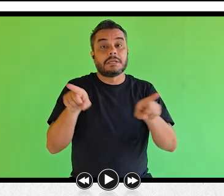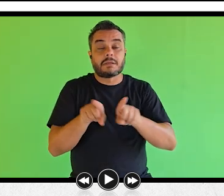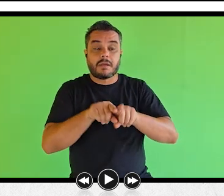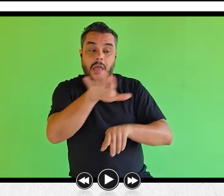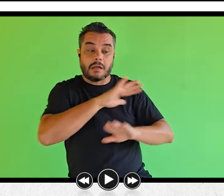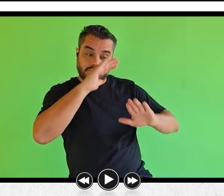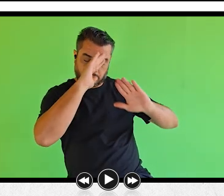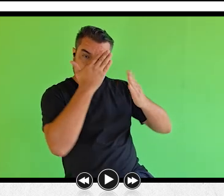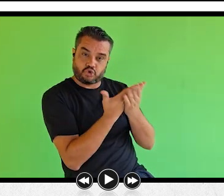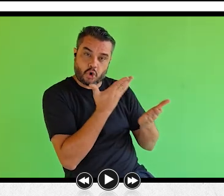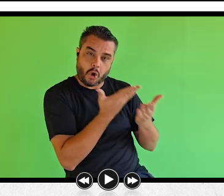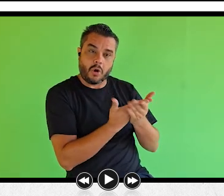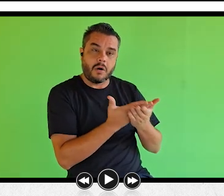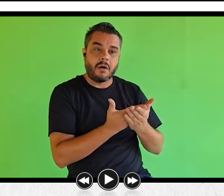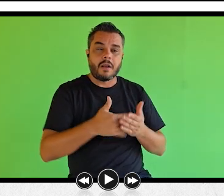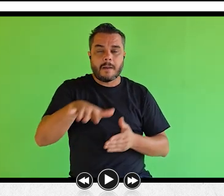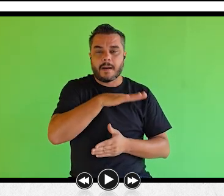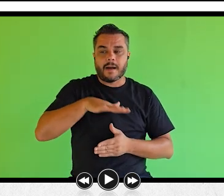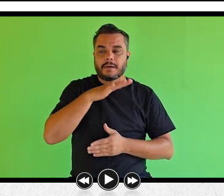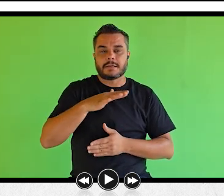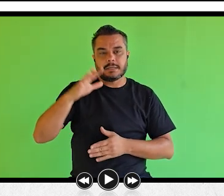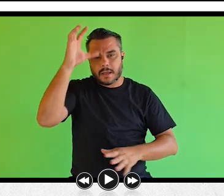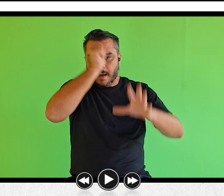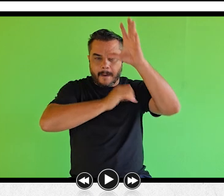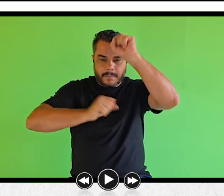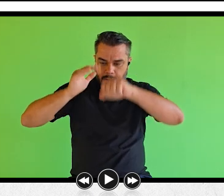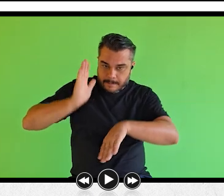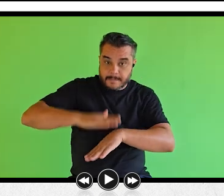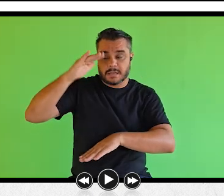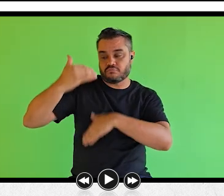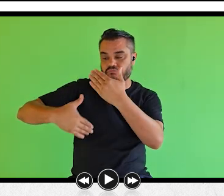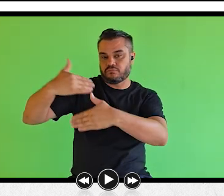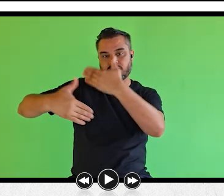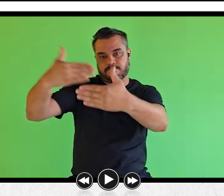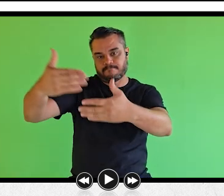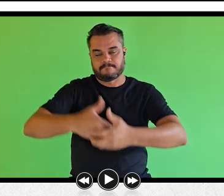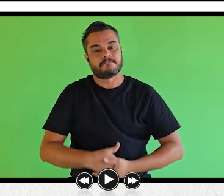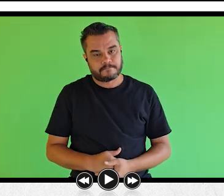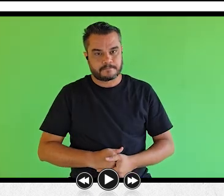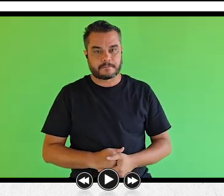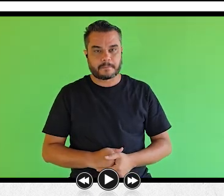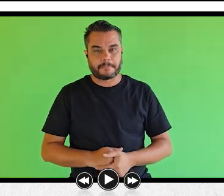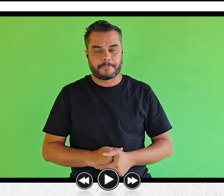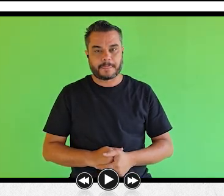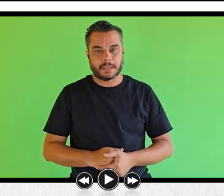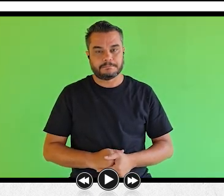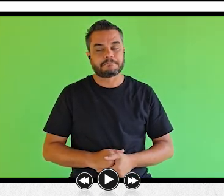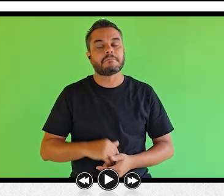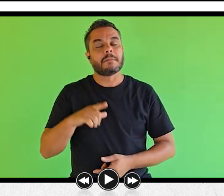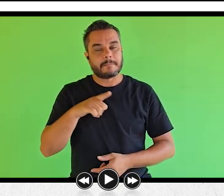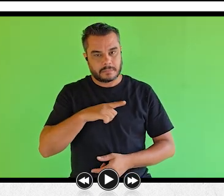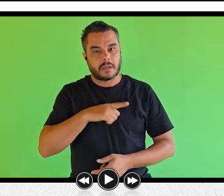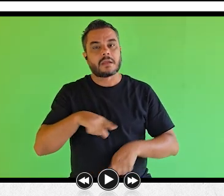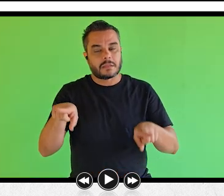trabalho. Uma questão importante é que tem que haver ampliação da reciclagem, e isso acontece com a inclusão de cooperativas e